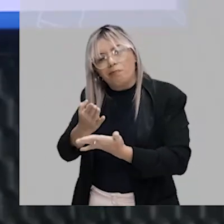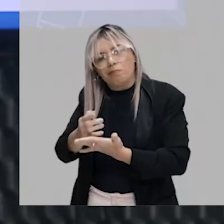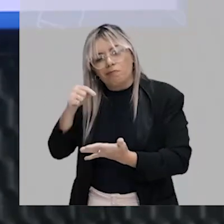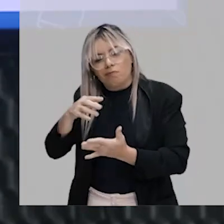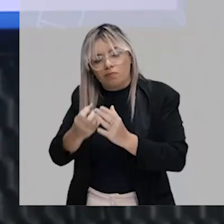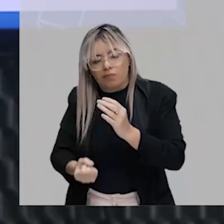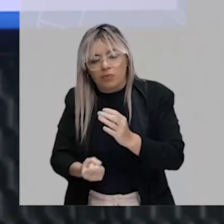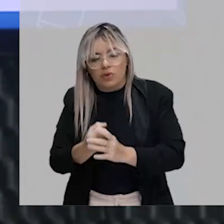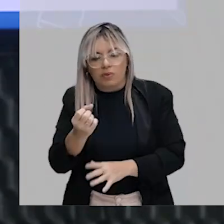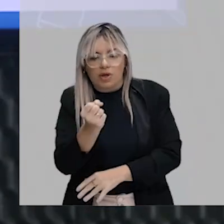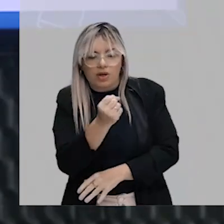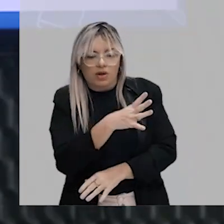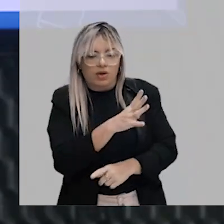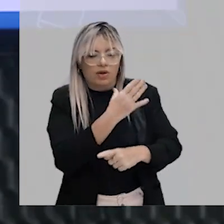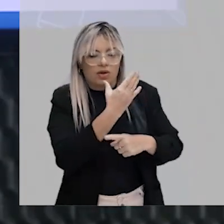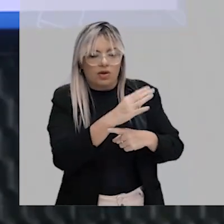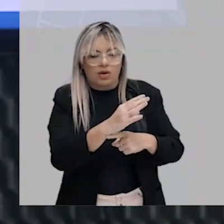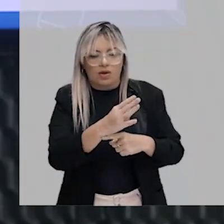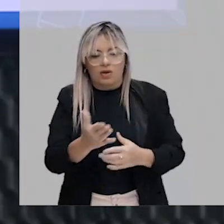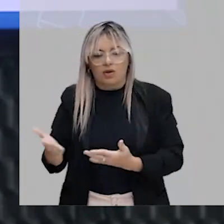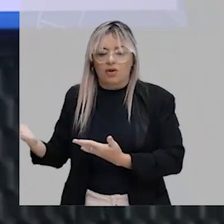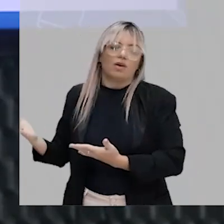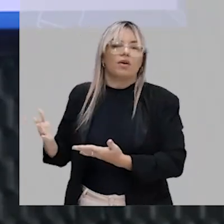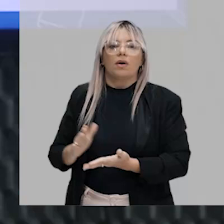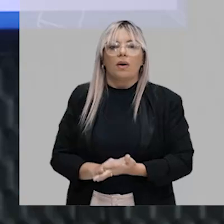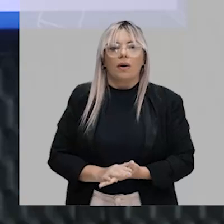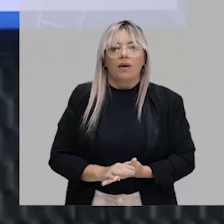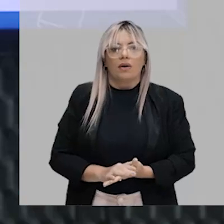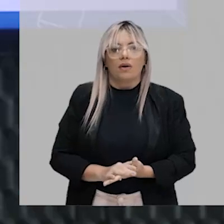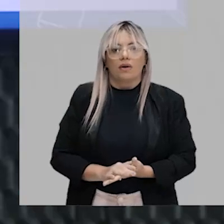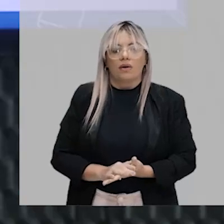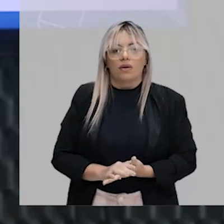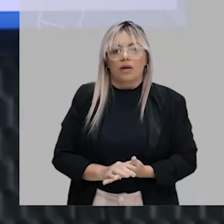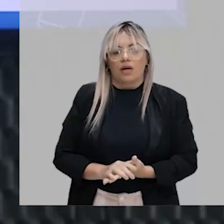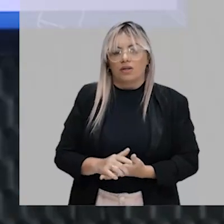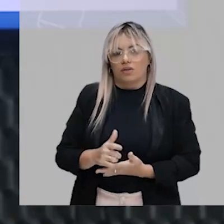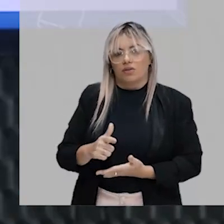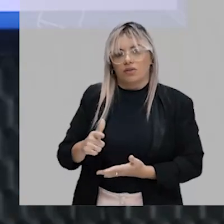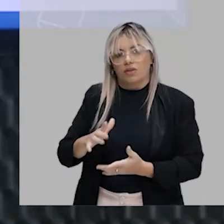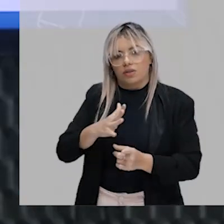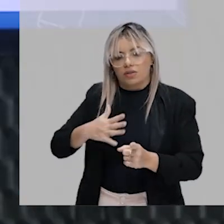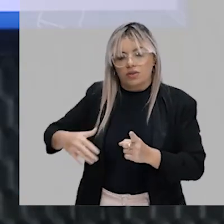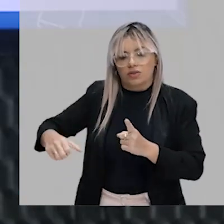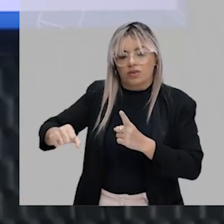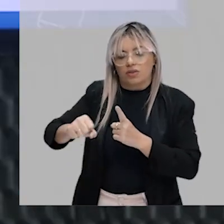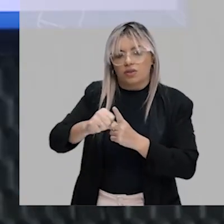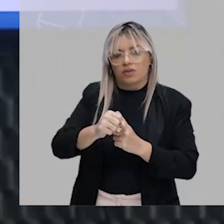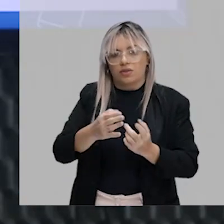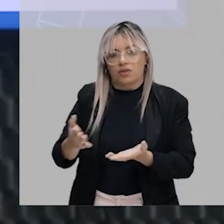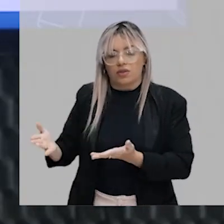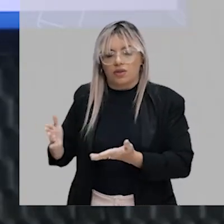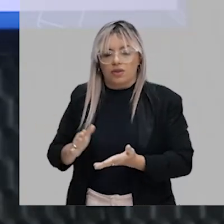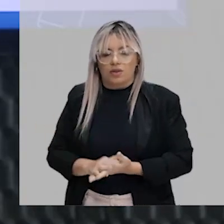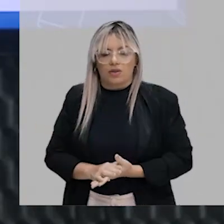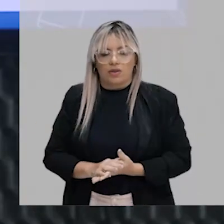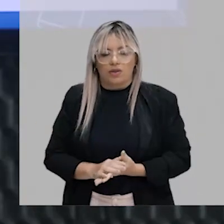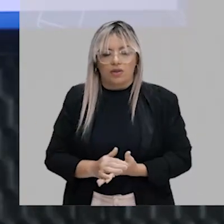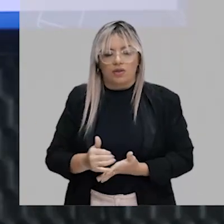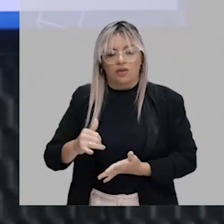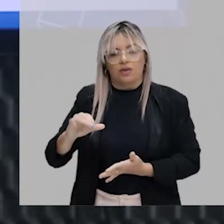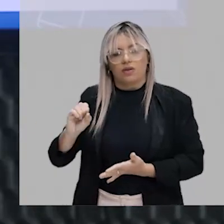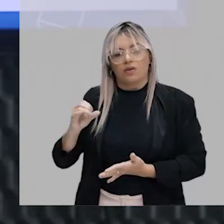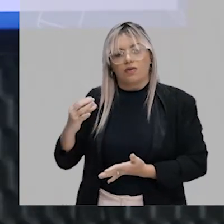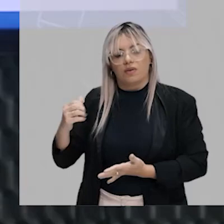Criou uma nova ciência. Uma ciência que ainda não recebe o nome de sociologia, mas é chamada de